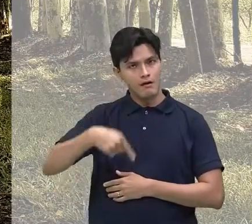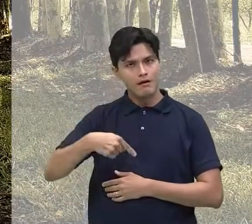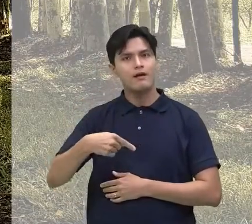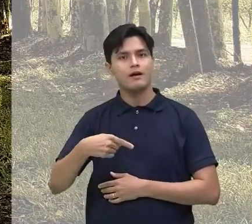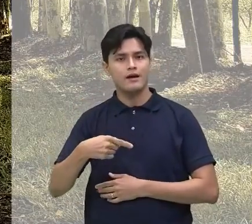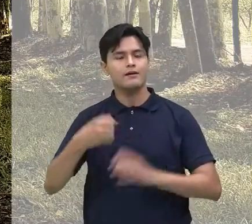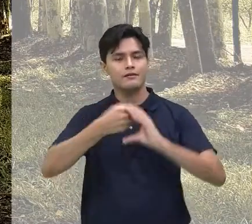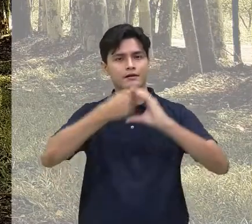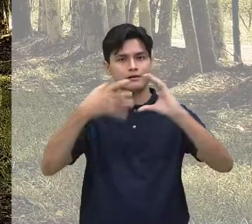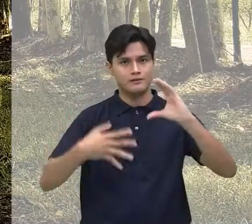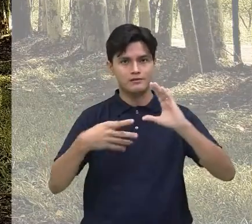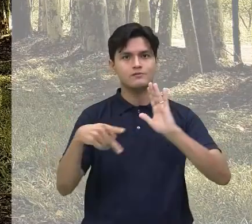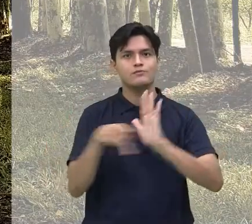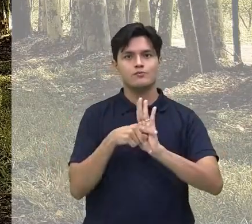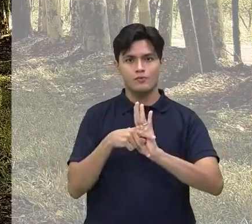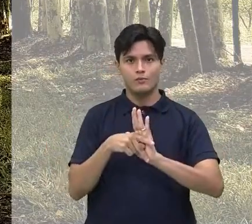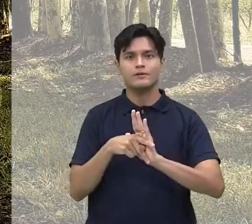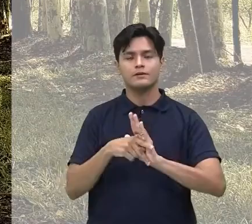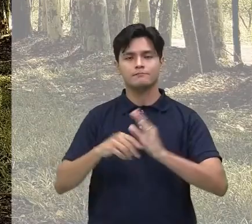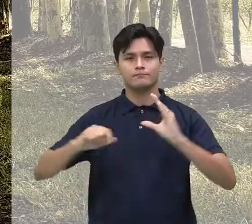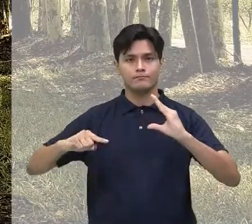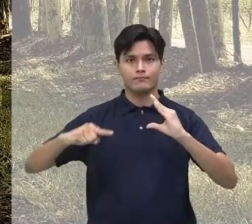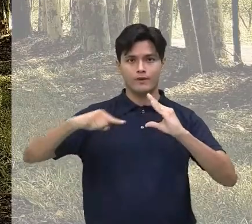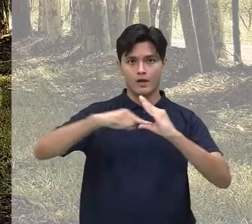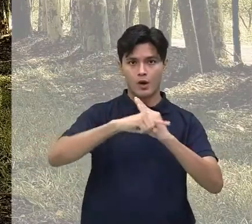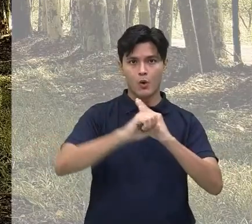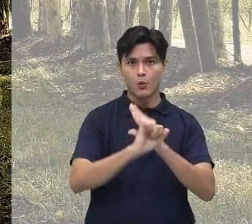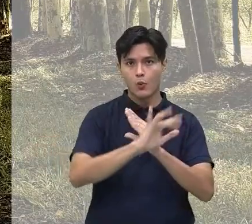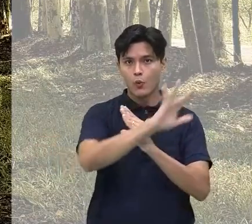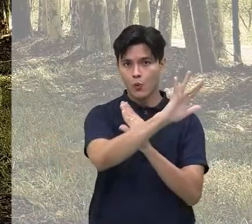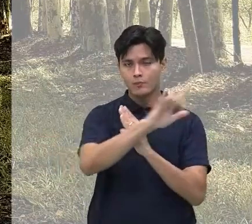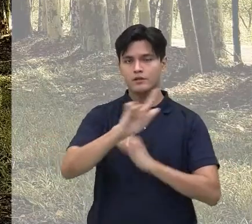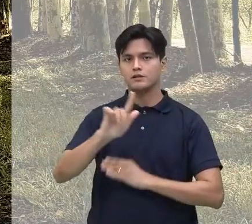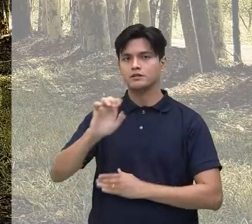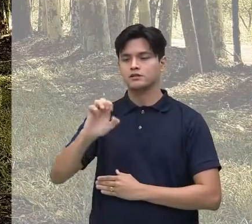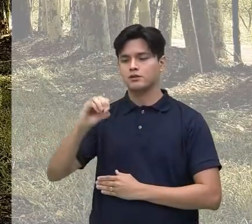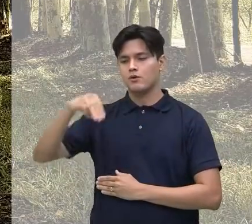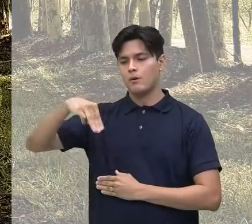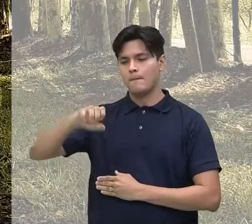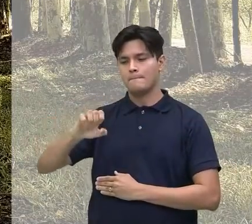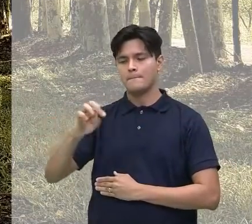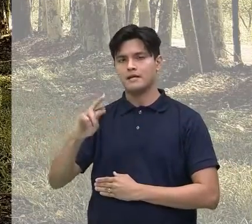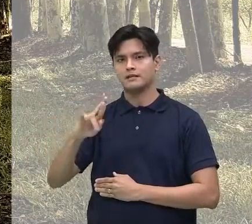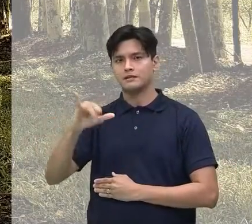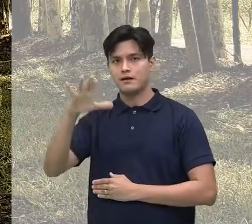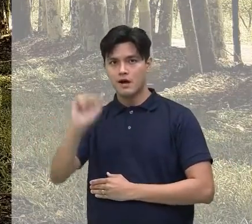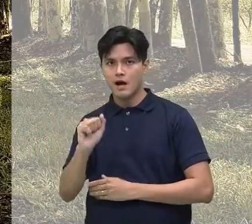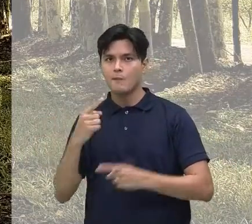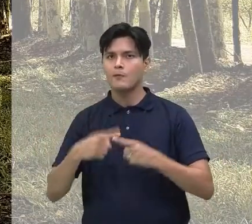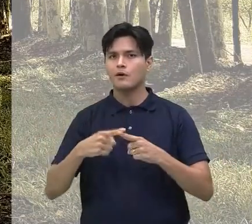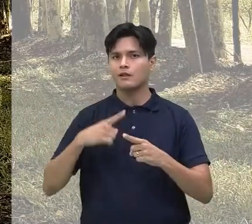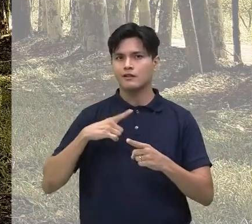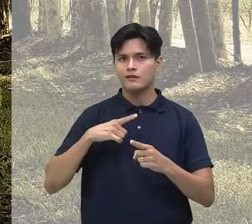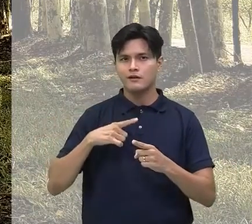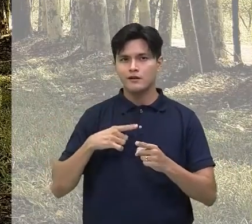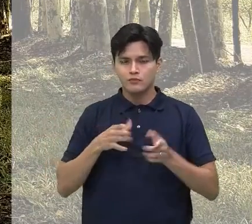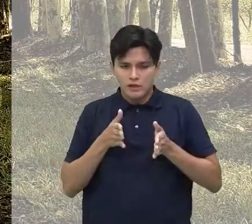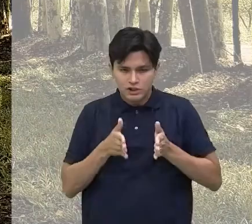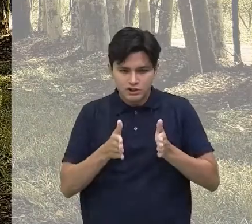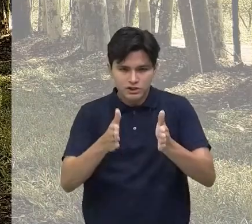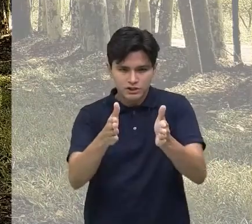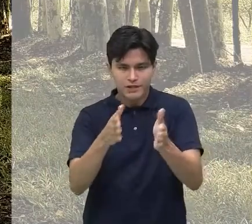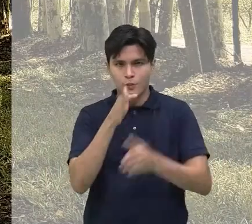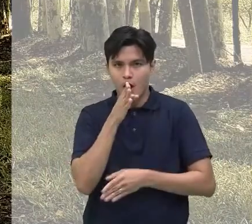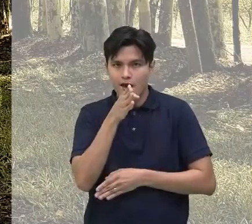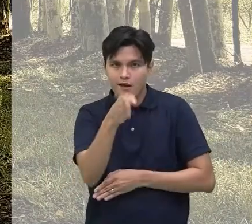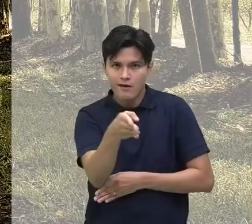é o princípio da trajetória retilínea da luz, né? E também que a luz não